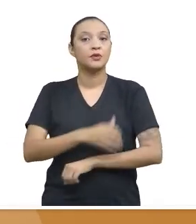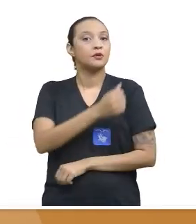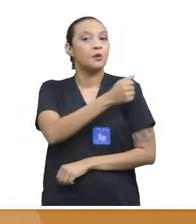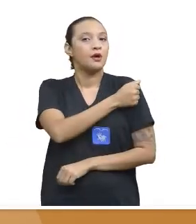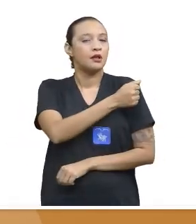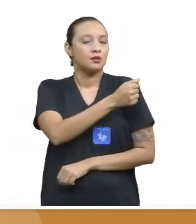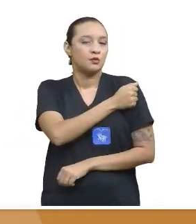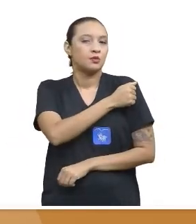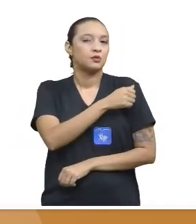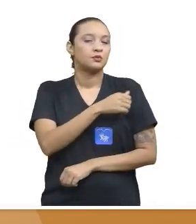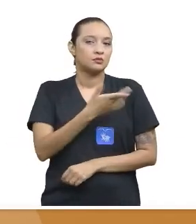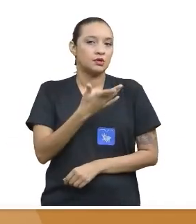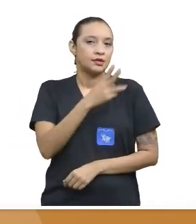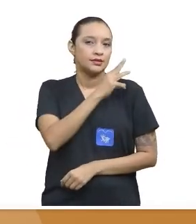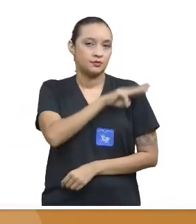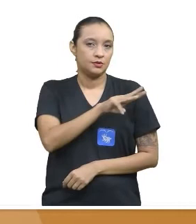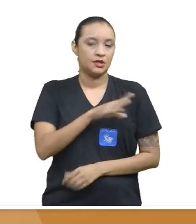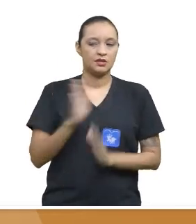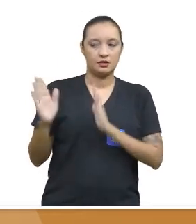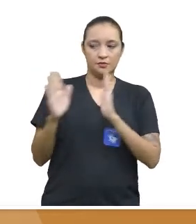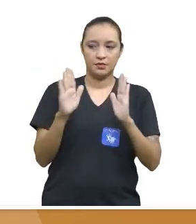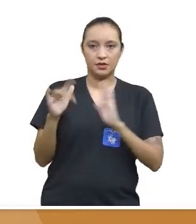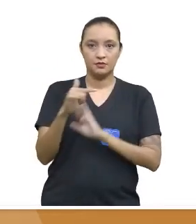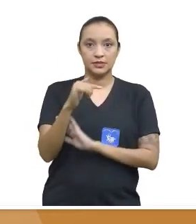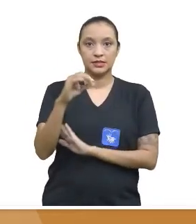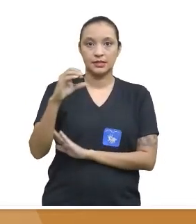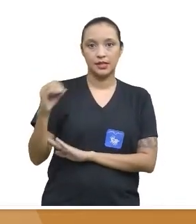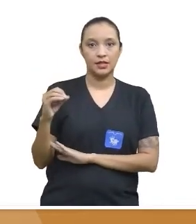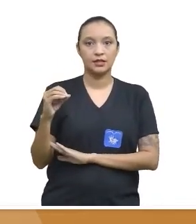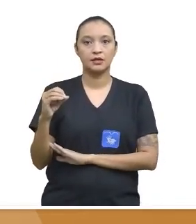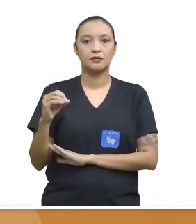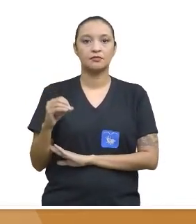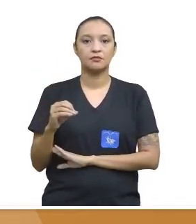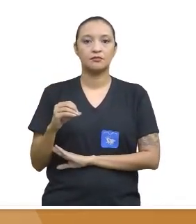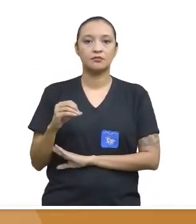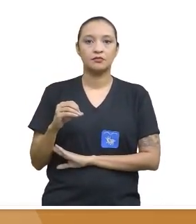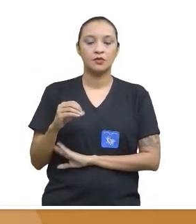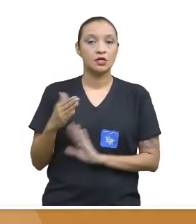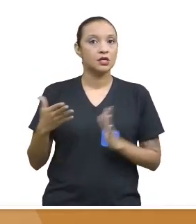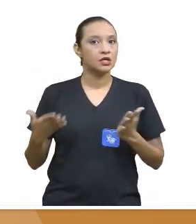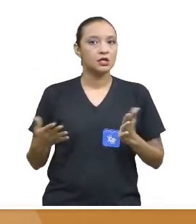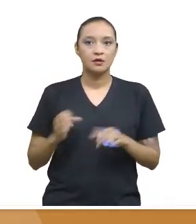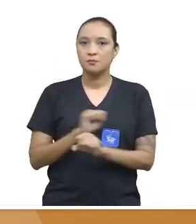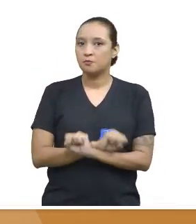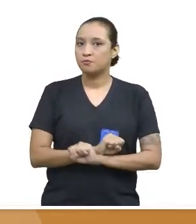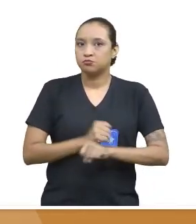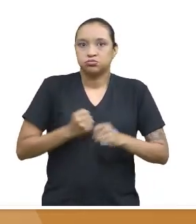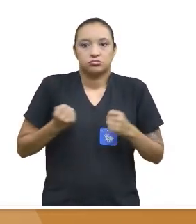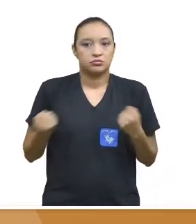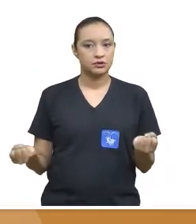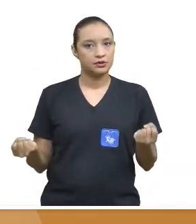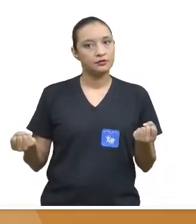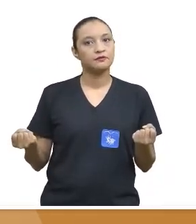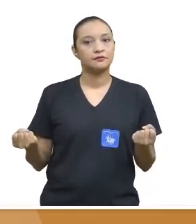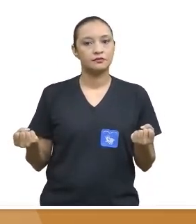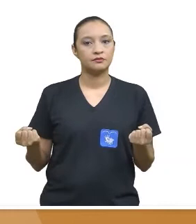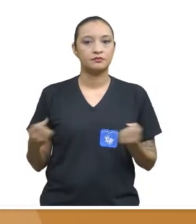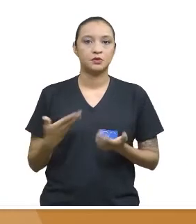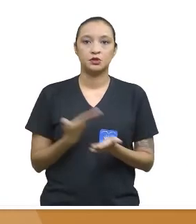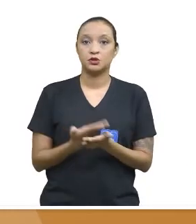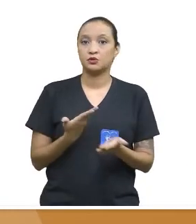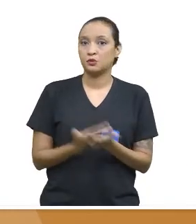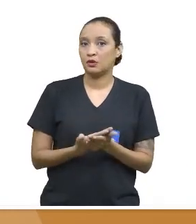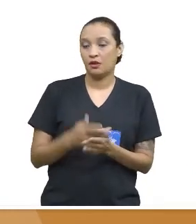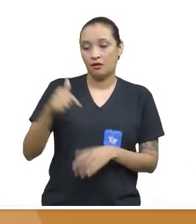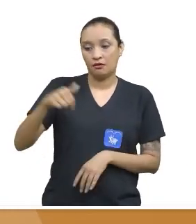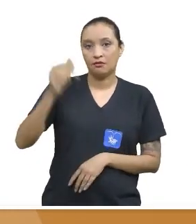da década de 70 que fica totalmente inviável você ser estudante num país como o